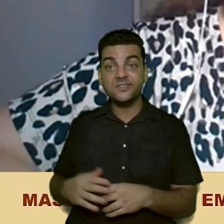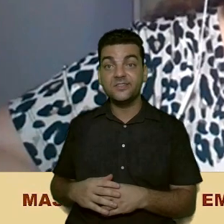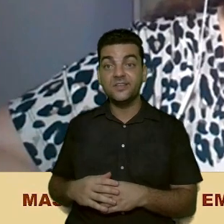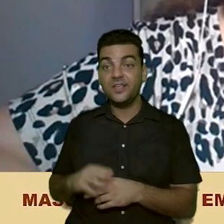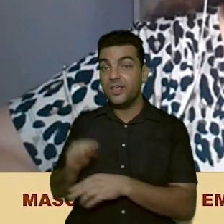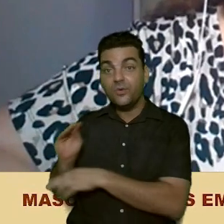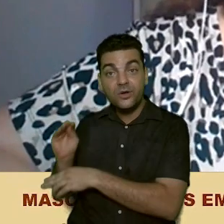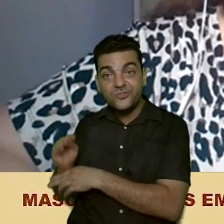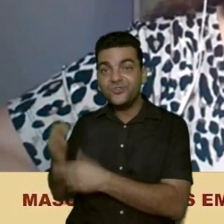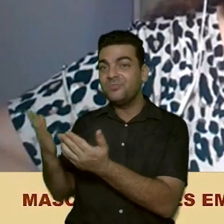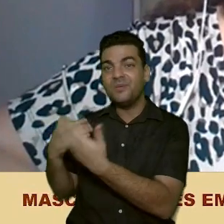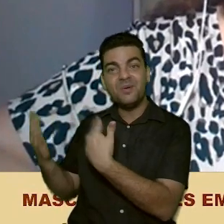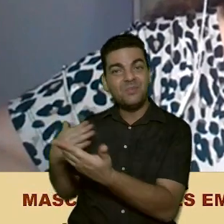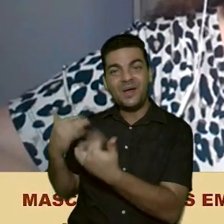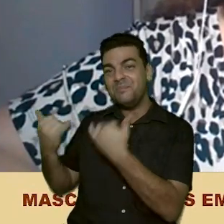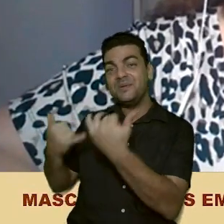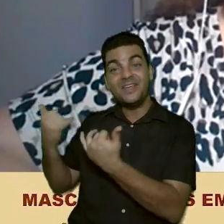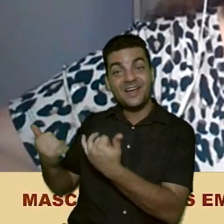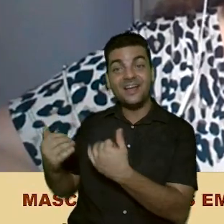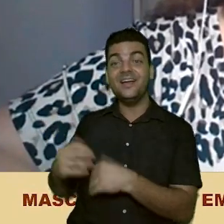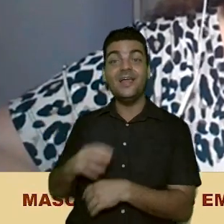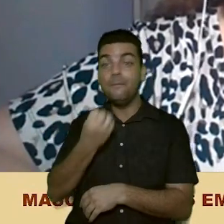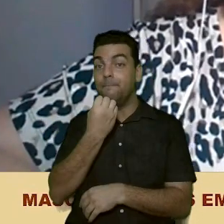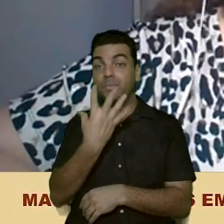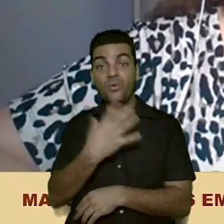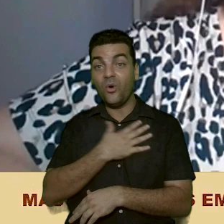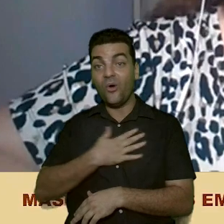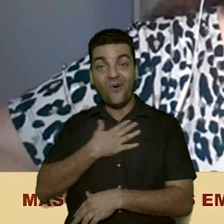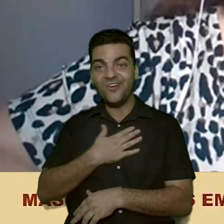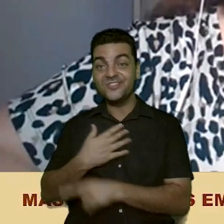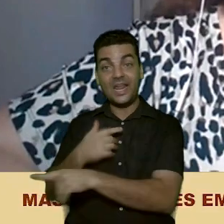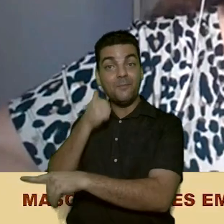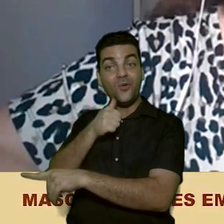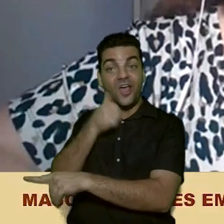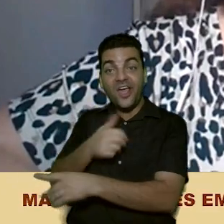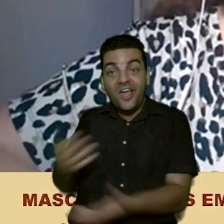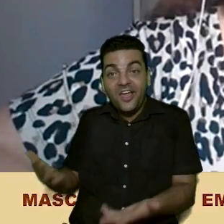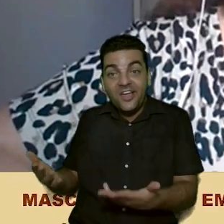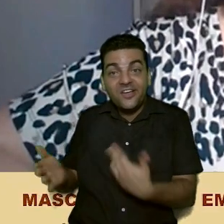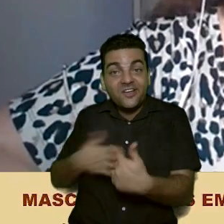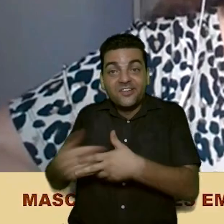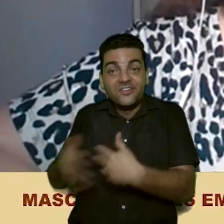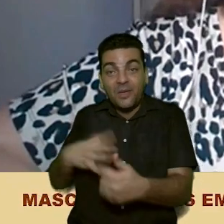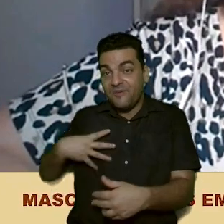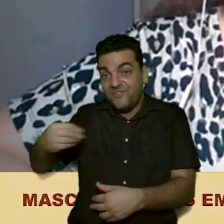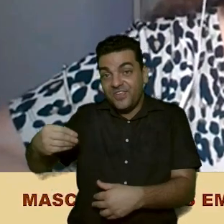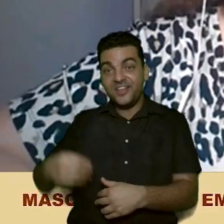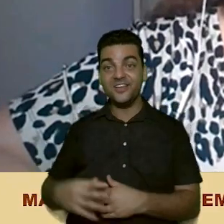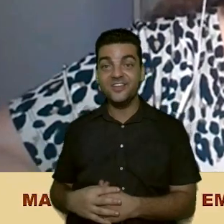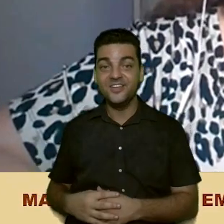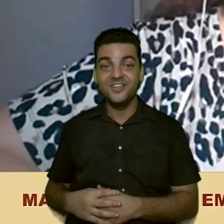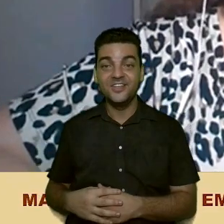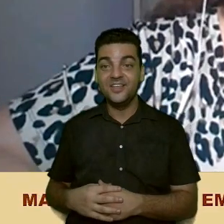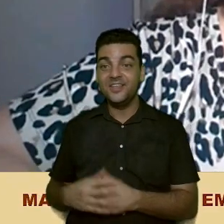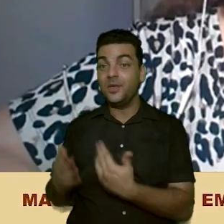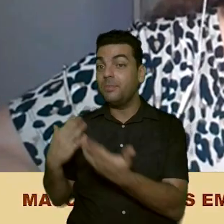estar comigo, a gente conversar, como eu aprendo com ela, né, como eu revisito a minha criança interior e a partir daquilo ali eu falo, cara, mas você